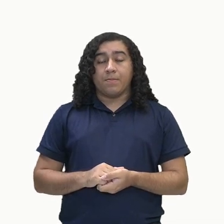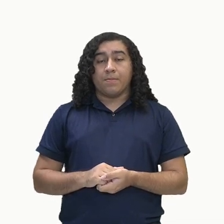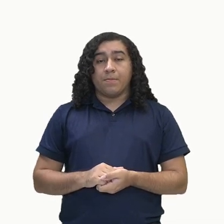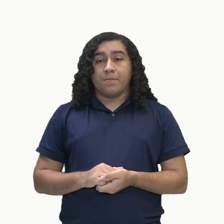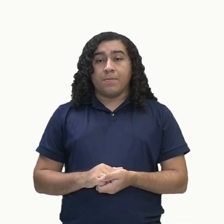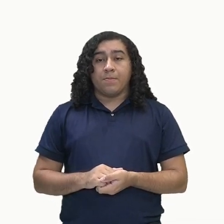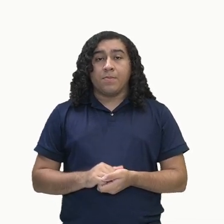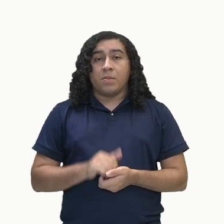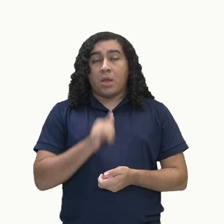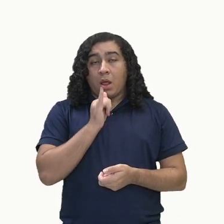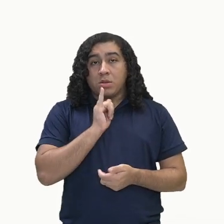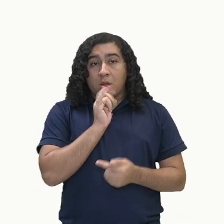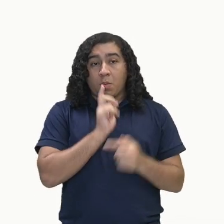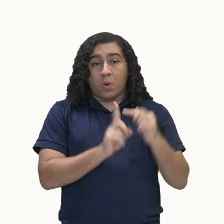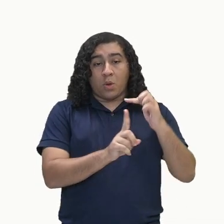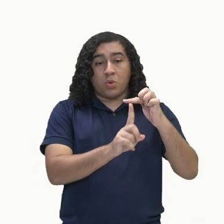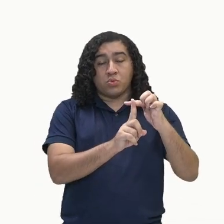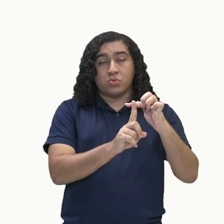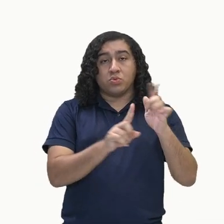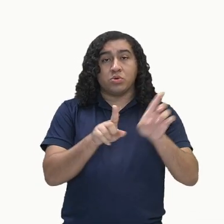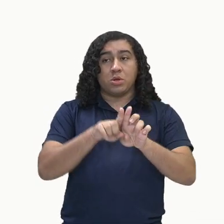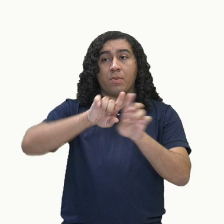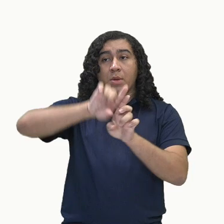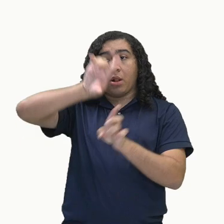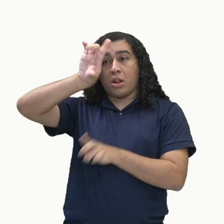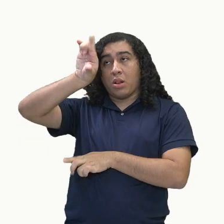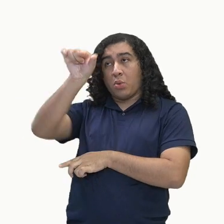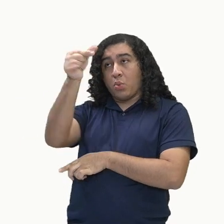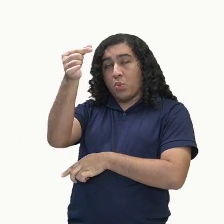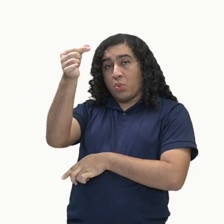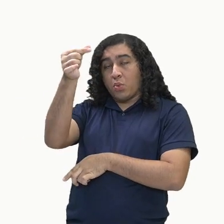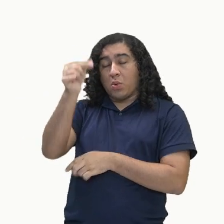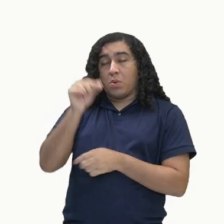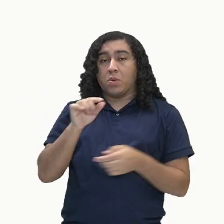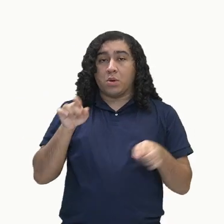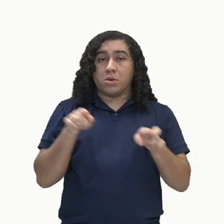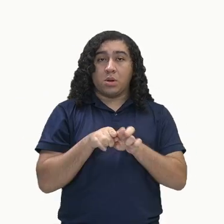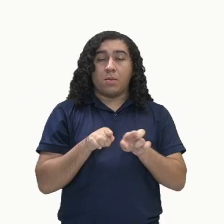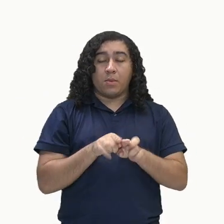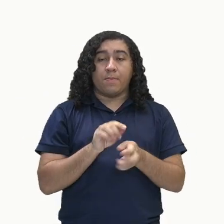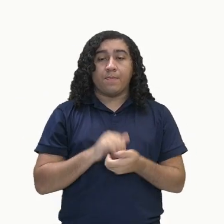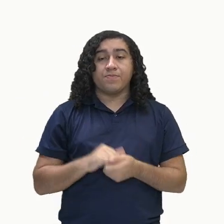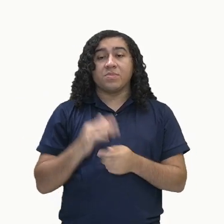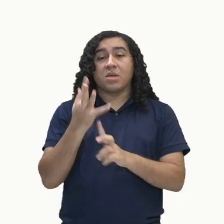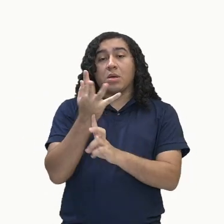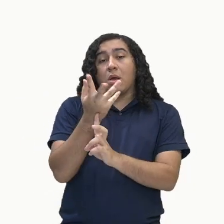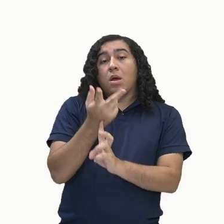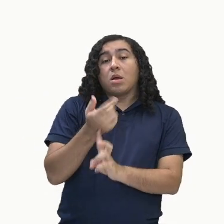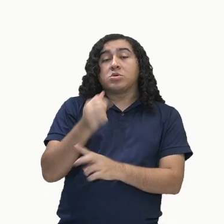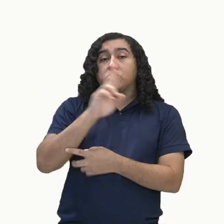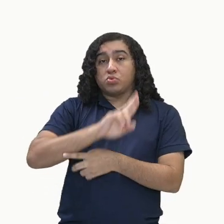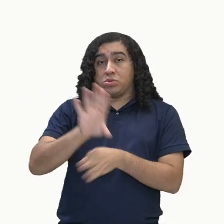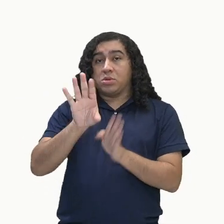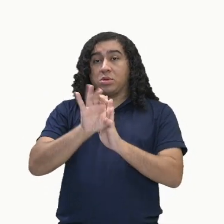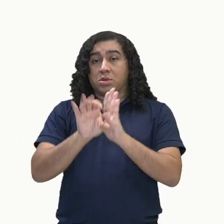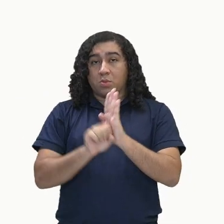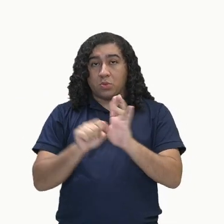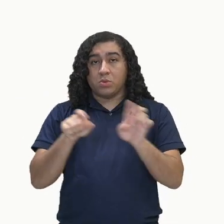né? A lua crescente. A arte usa também